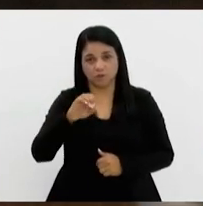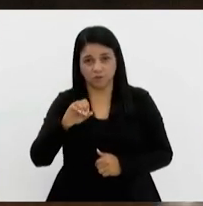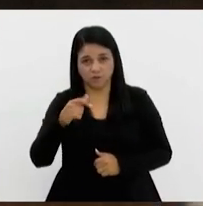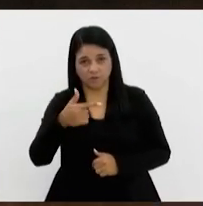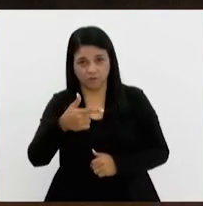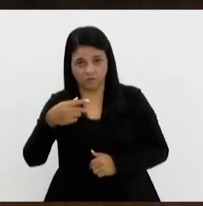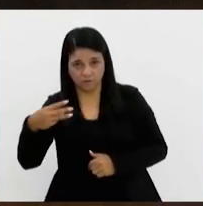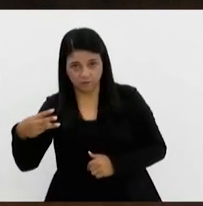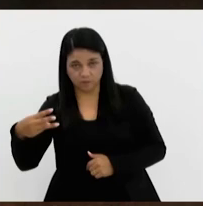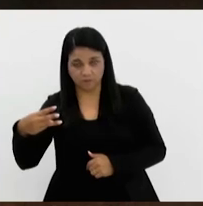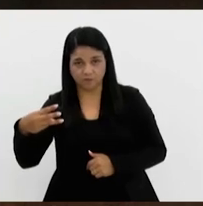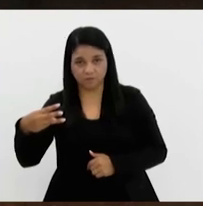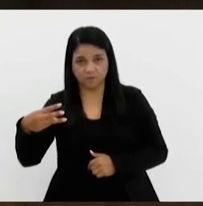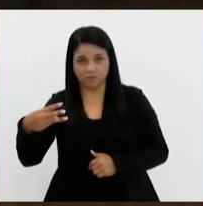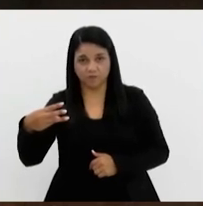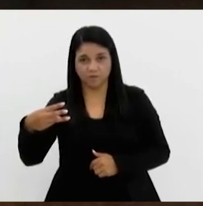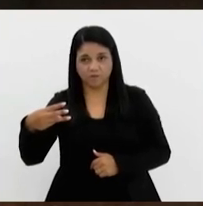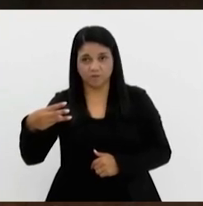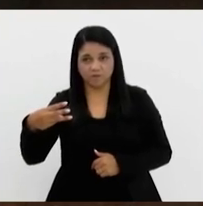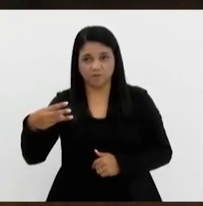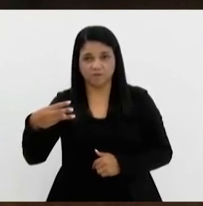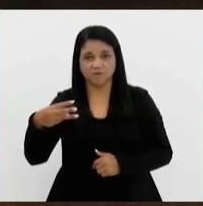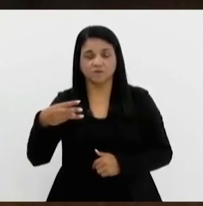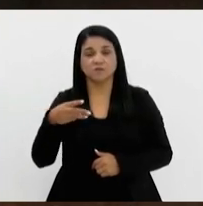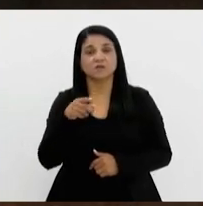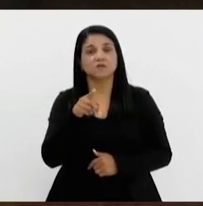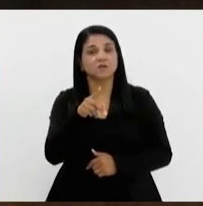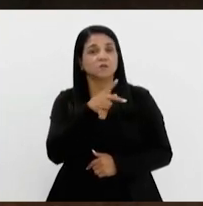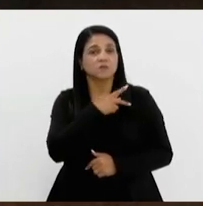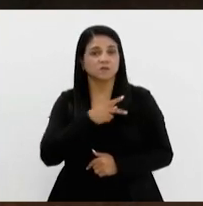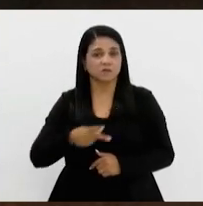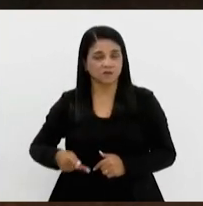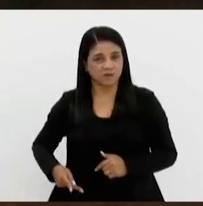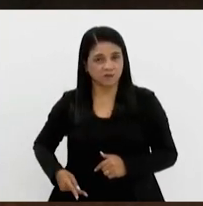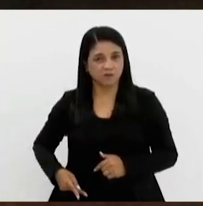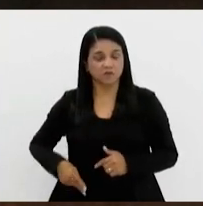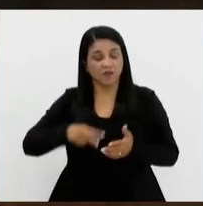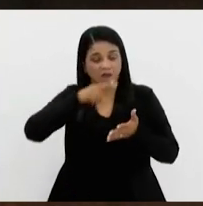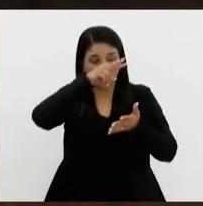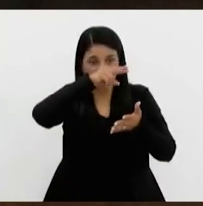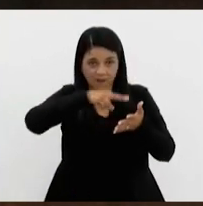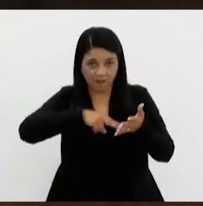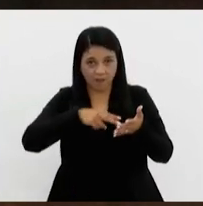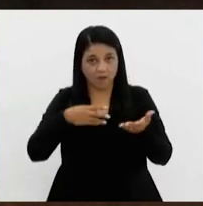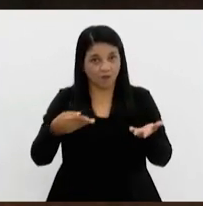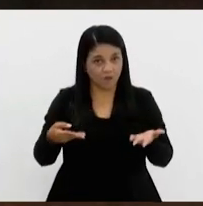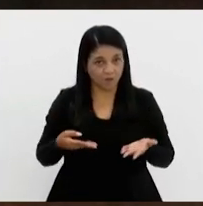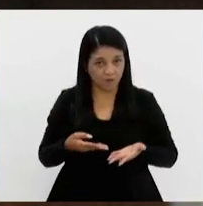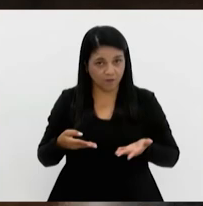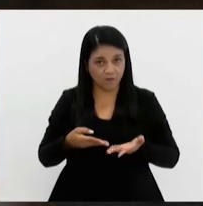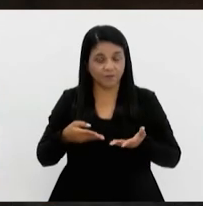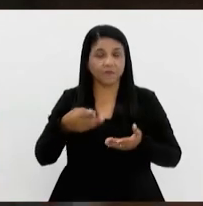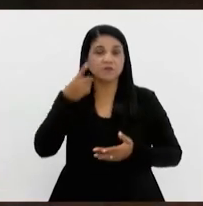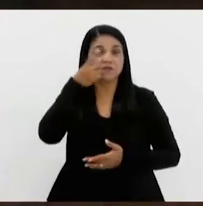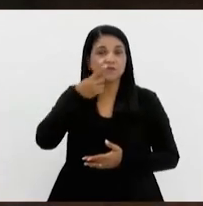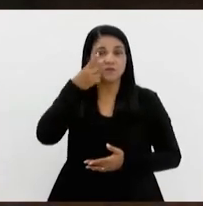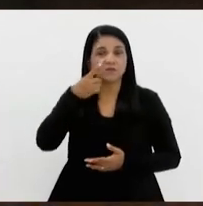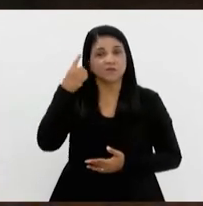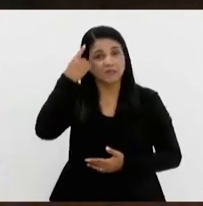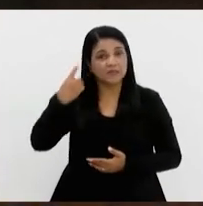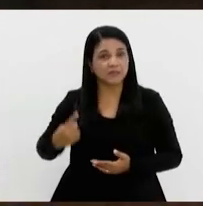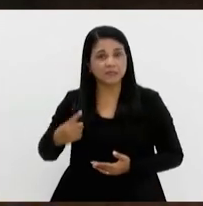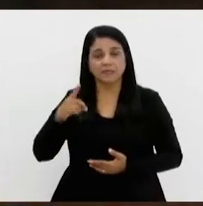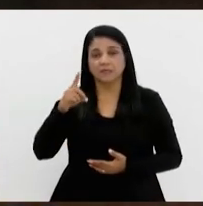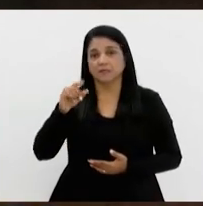2023, que Vossa Excelência vai promover a leitura agora, de autoria da deputada Dani